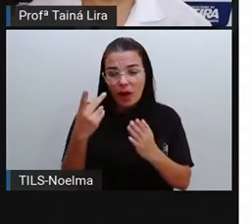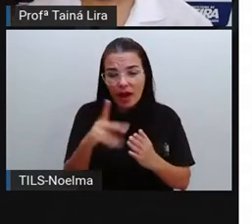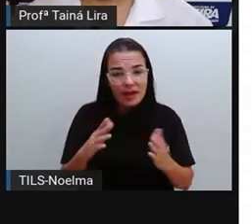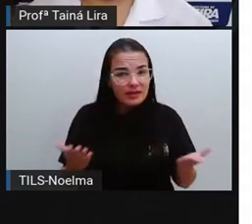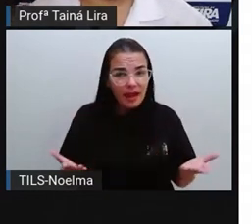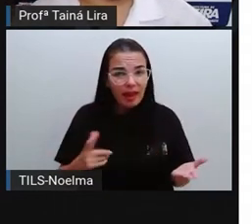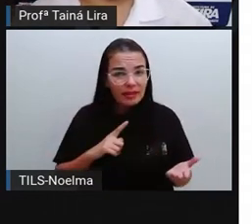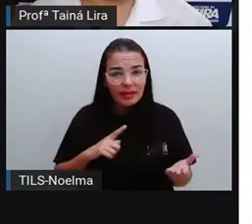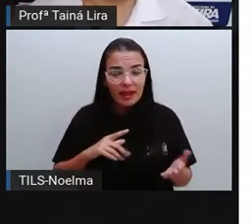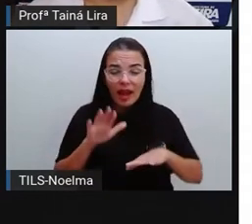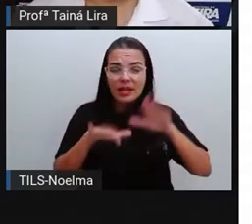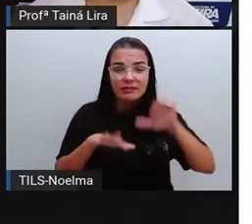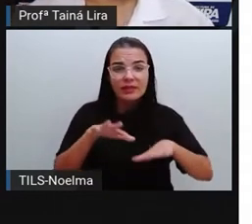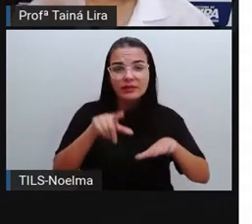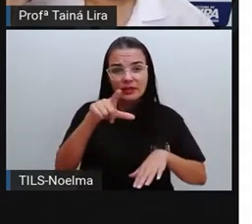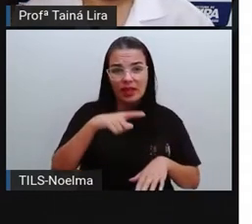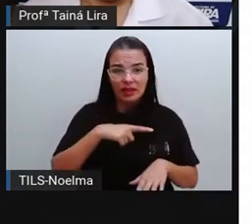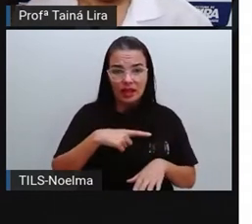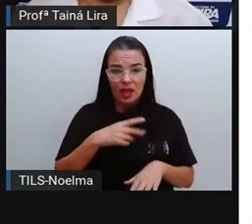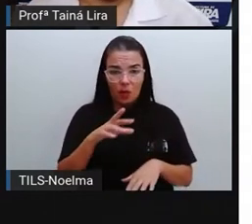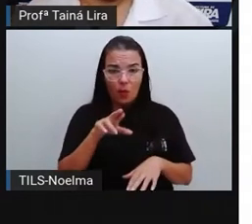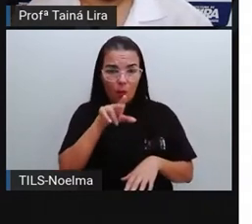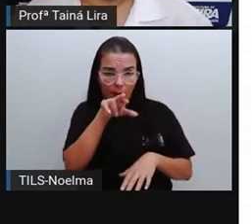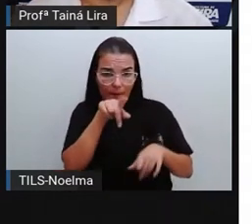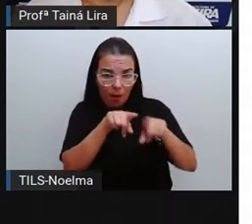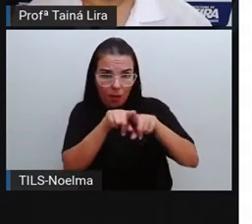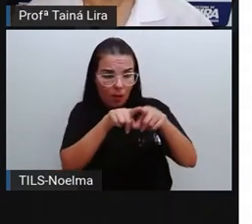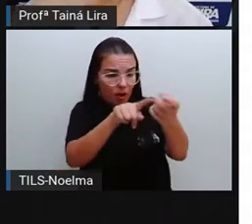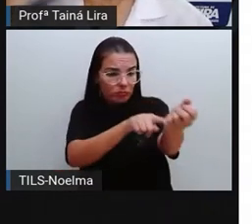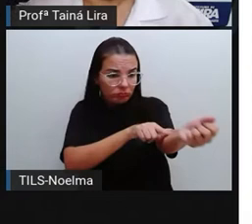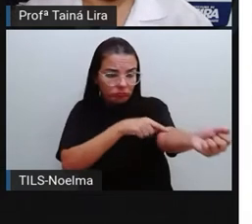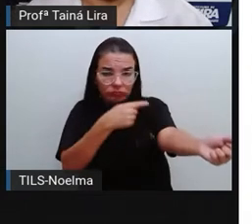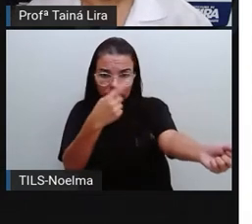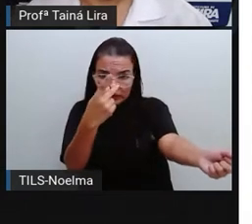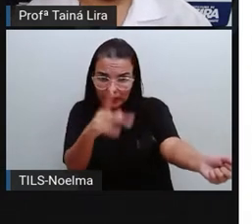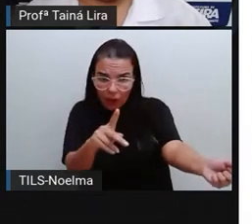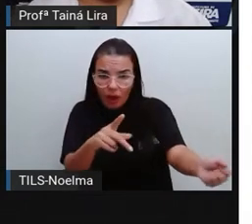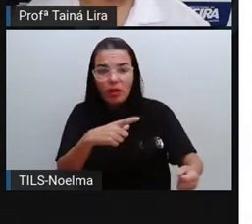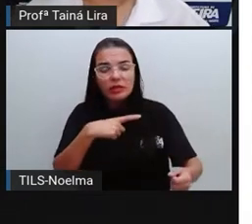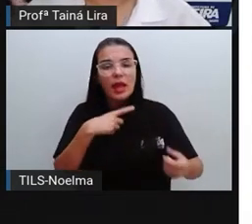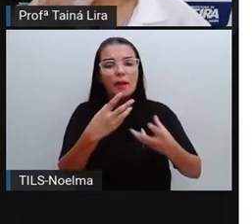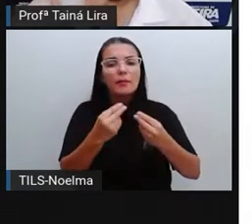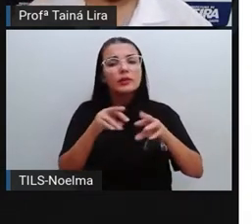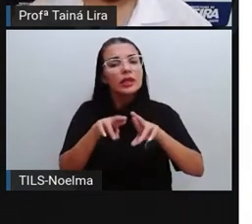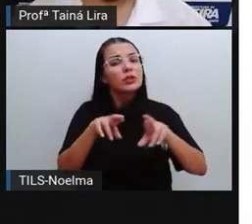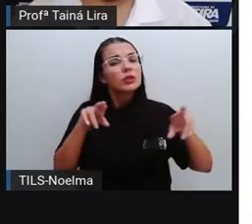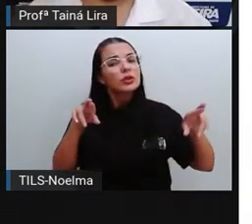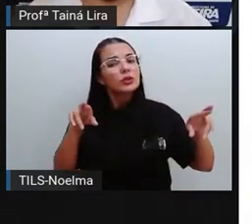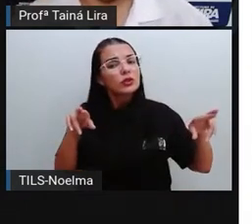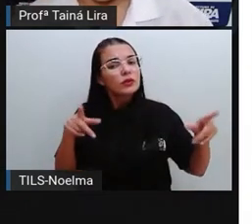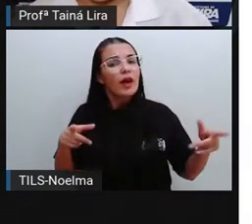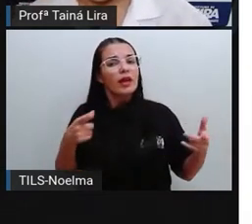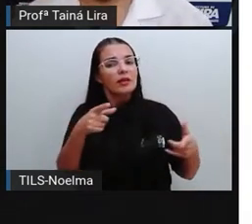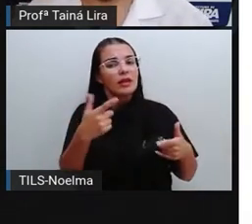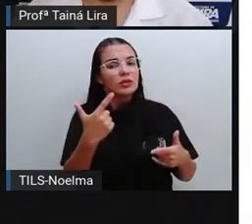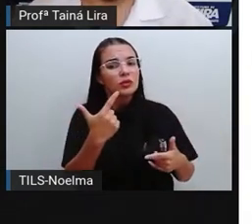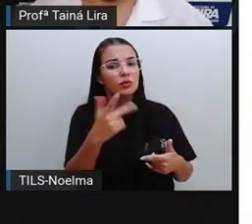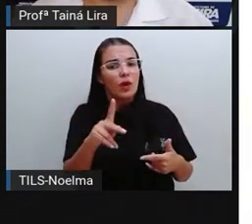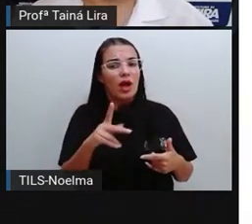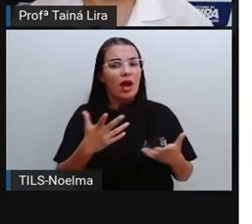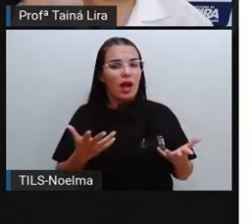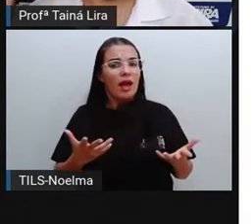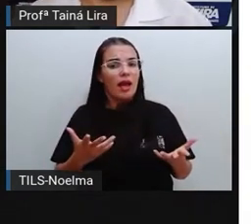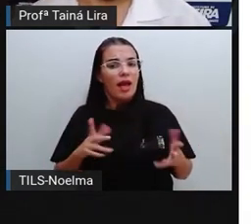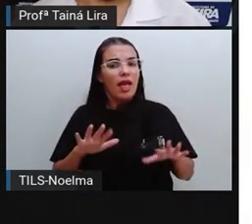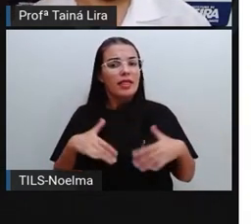vezes você tem um irmão e ele não é, né? Ele tem muitas coisas aí diferentes de você. Como é que eu